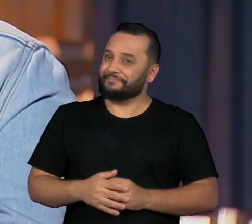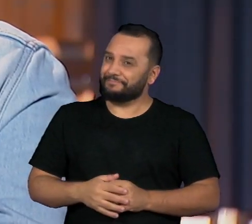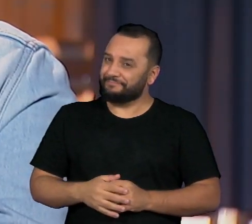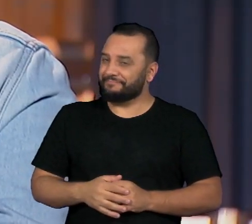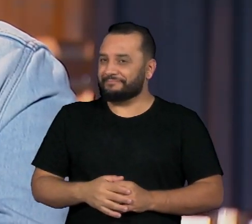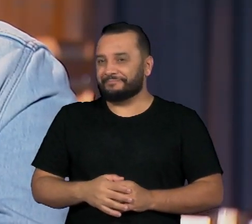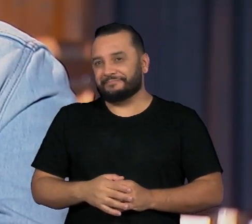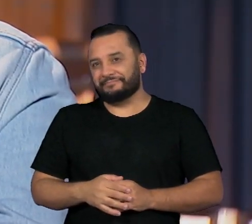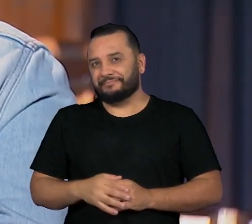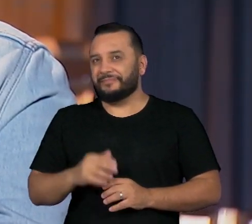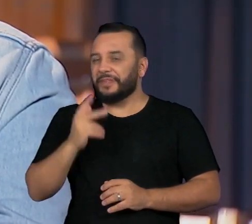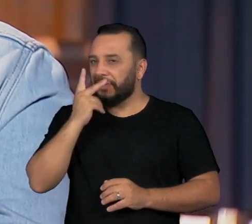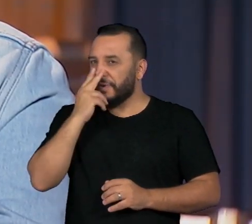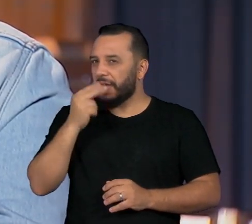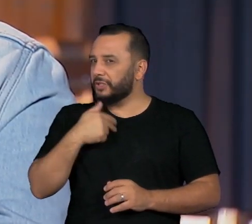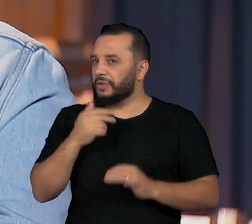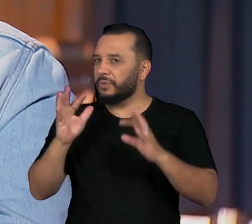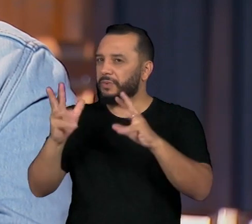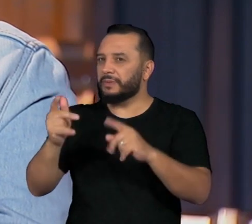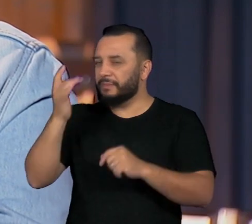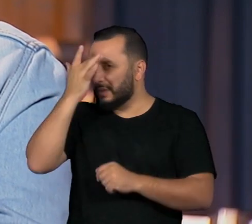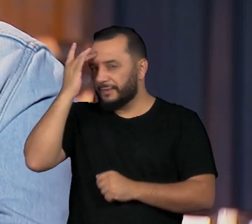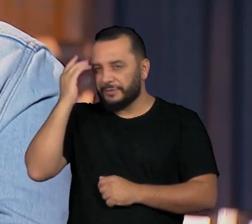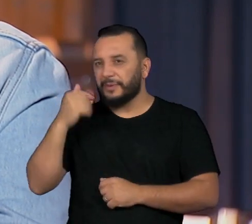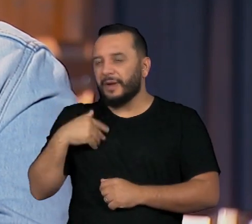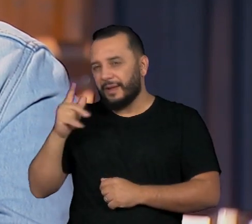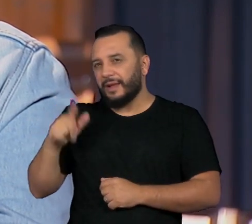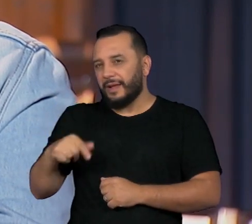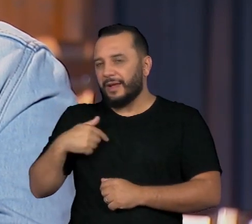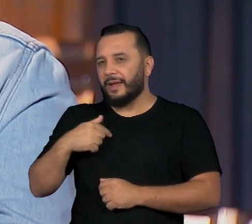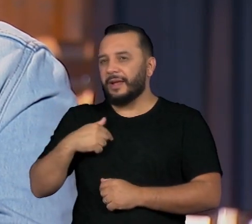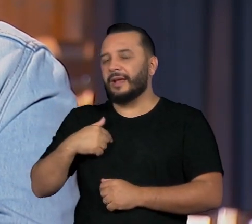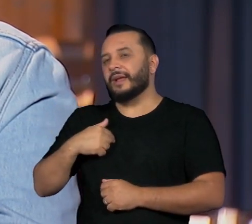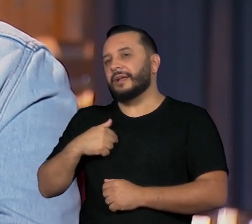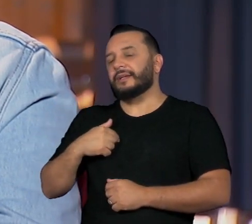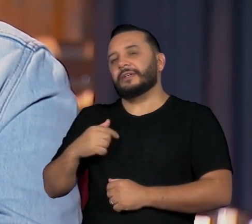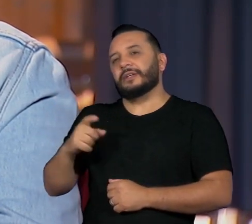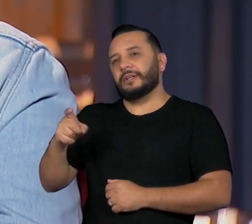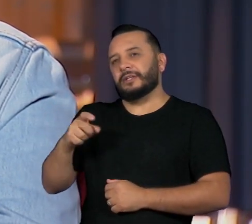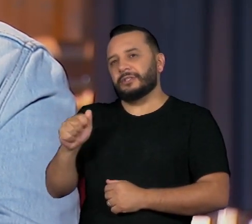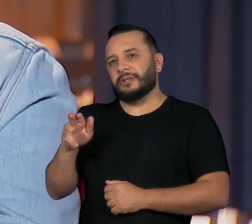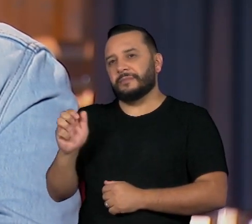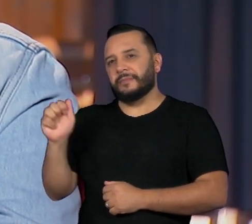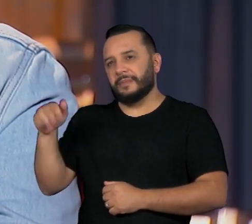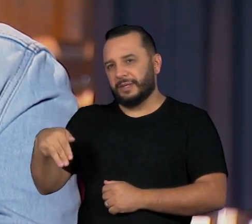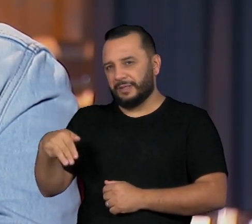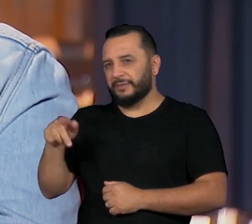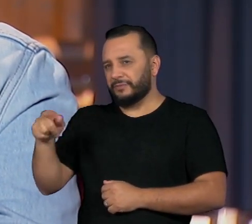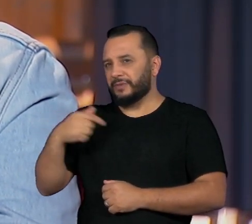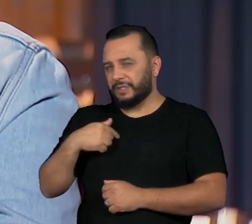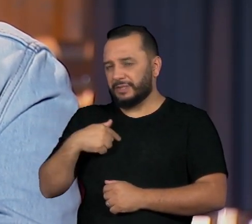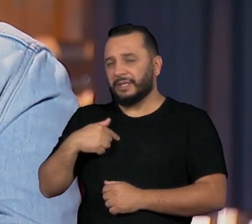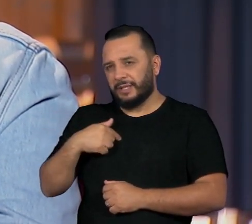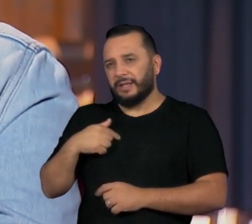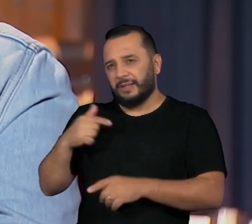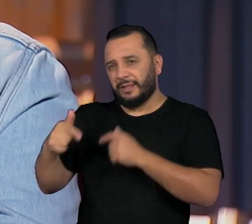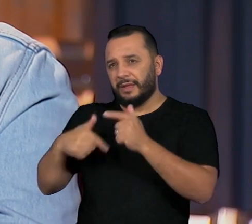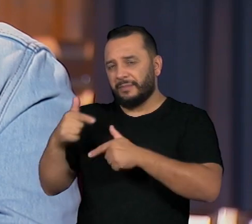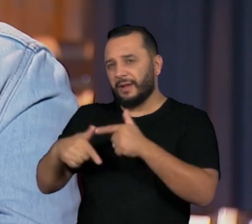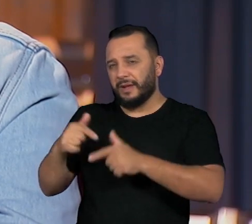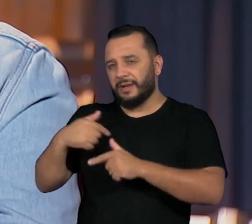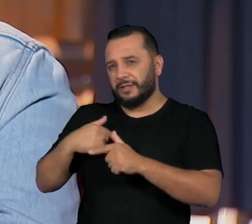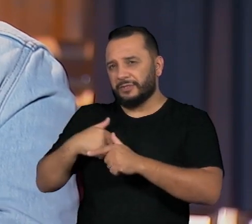Acho que todo mundo é meio xamã, Marcelo. E quando você trabalha com neurobiologia, você